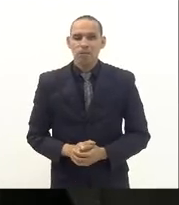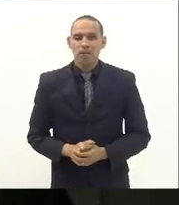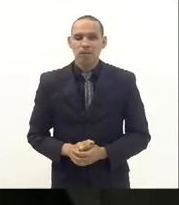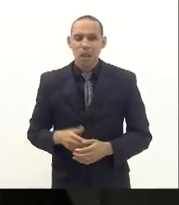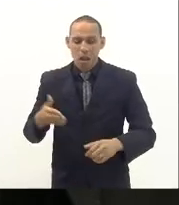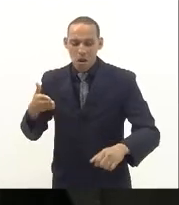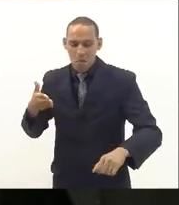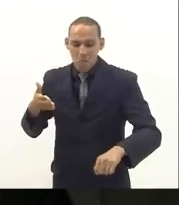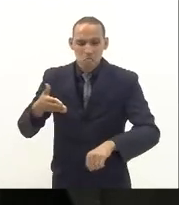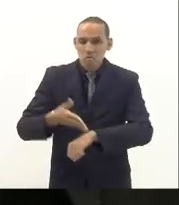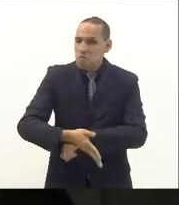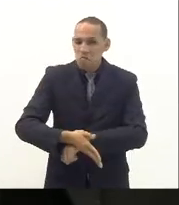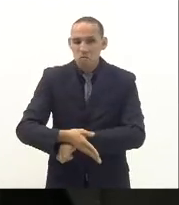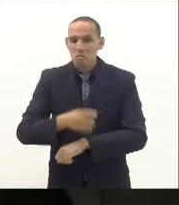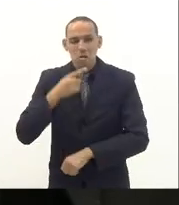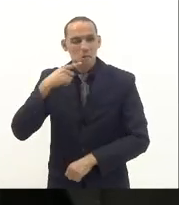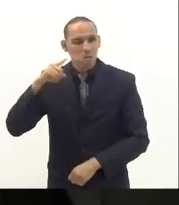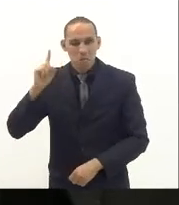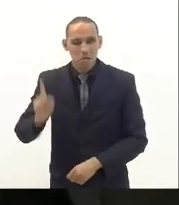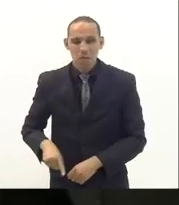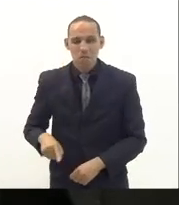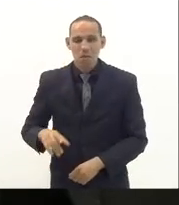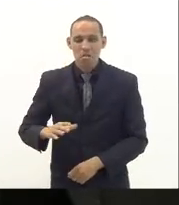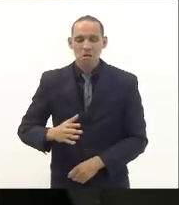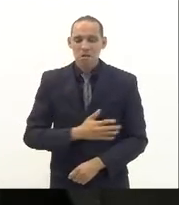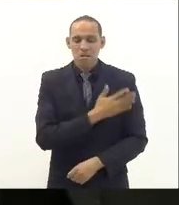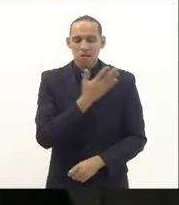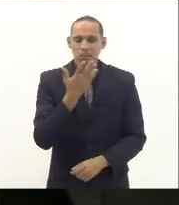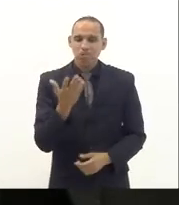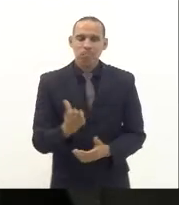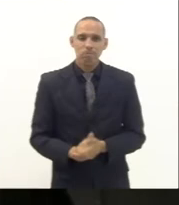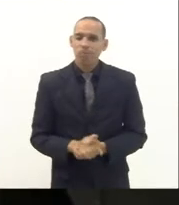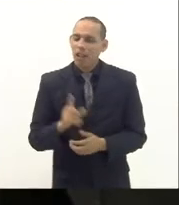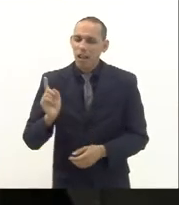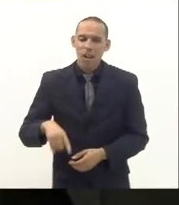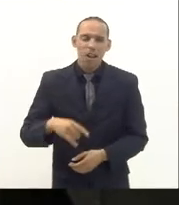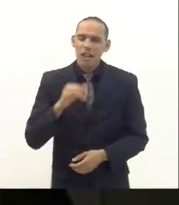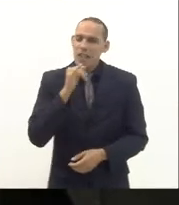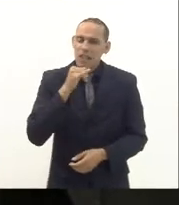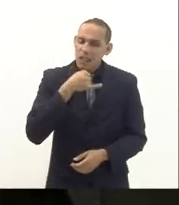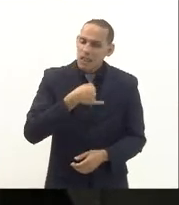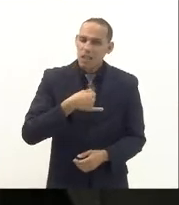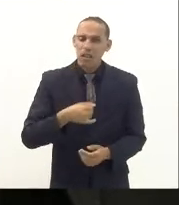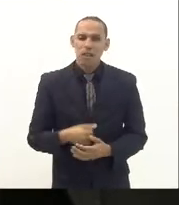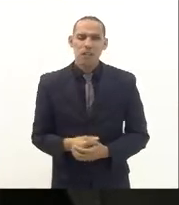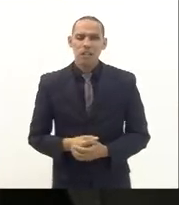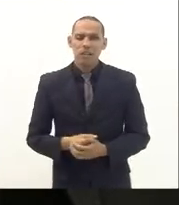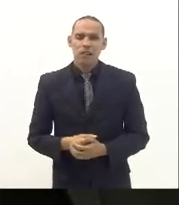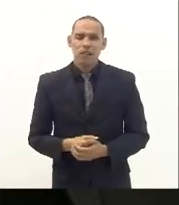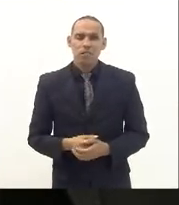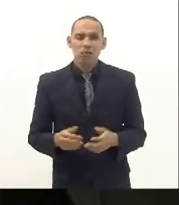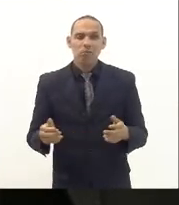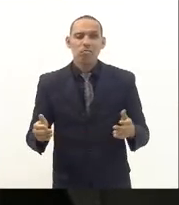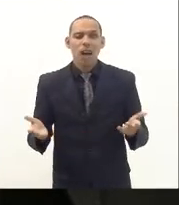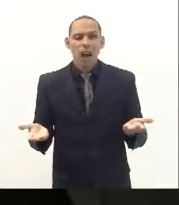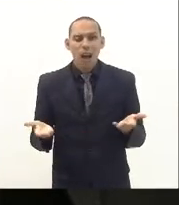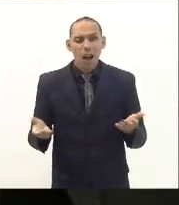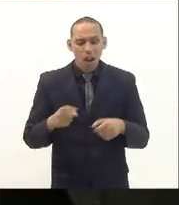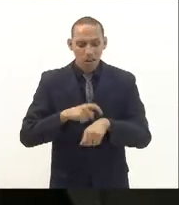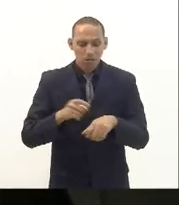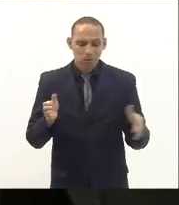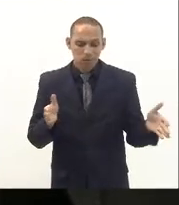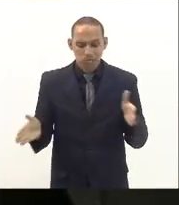invadida pela roxa é a tristeza dos tempos que